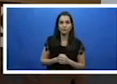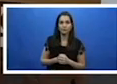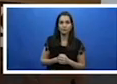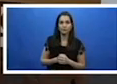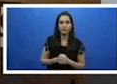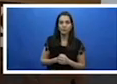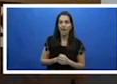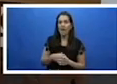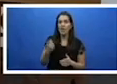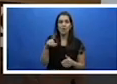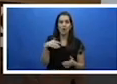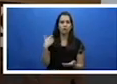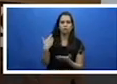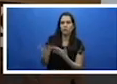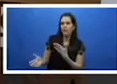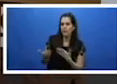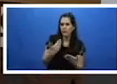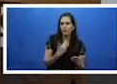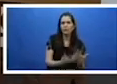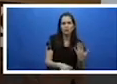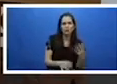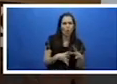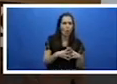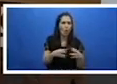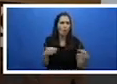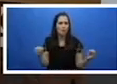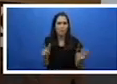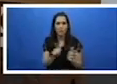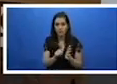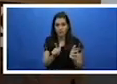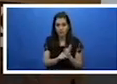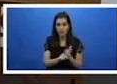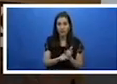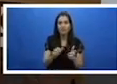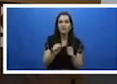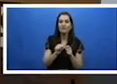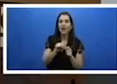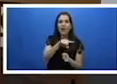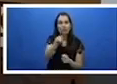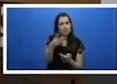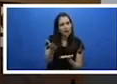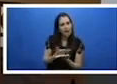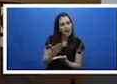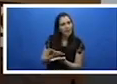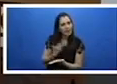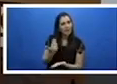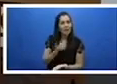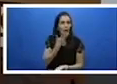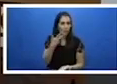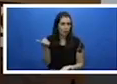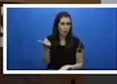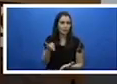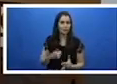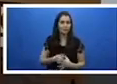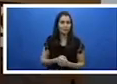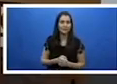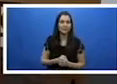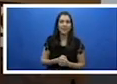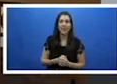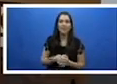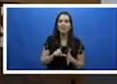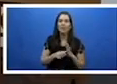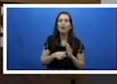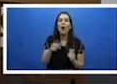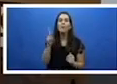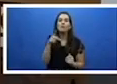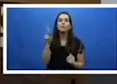não corre o risco de perder, de sumir a folhinha, ou, né? Então, faça no caderninho que fica o registro lá para a sua professora verificar, para